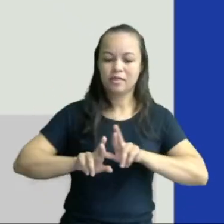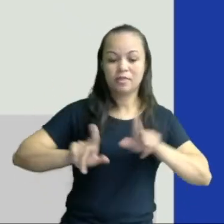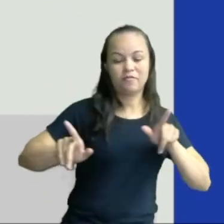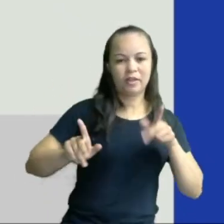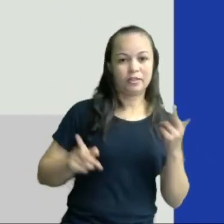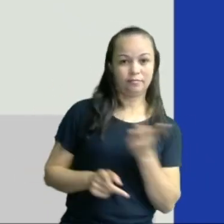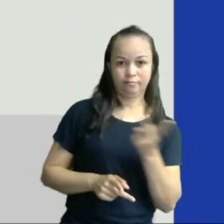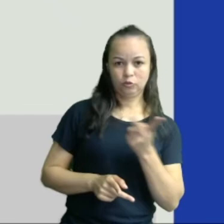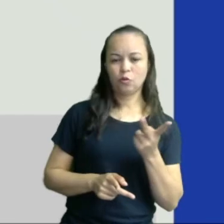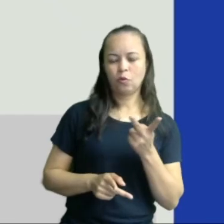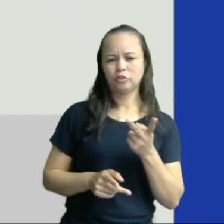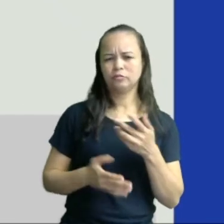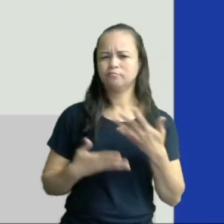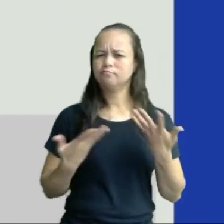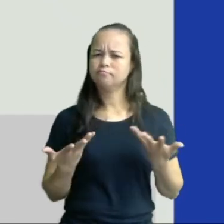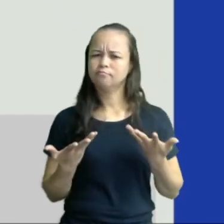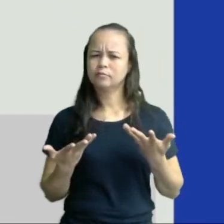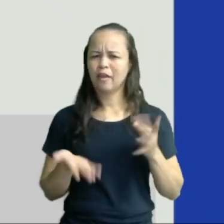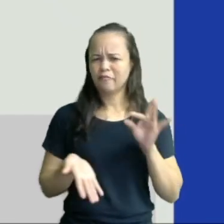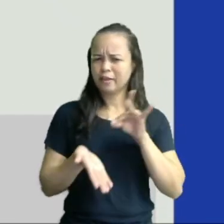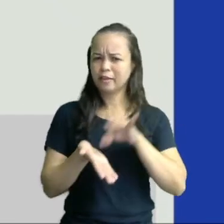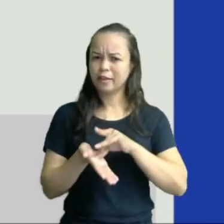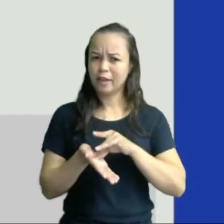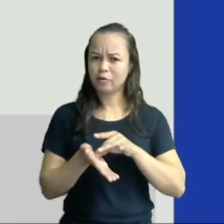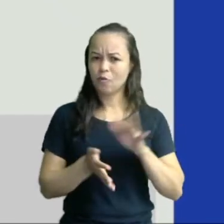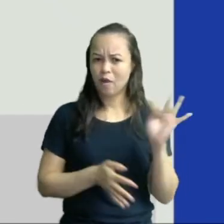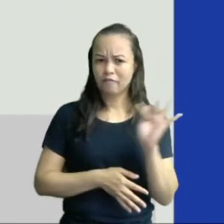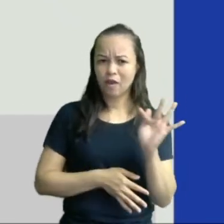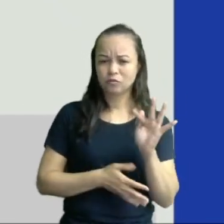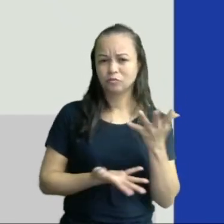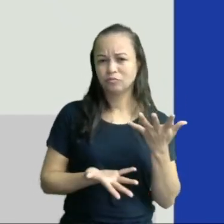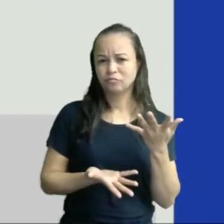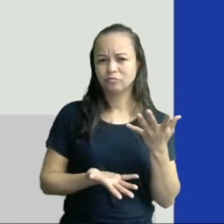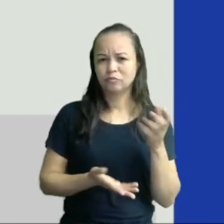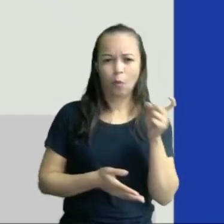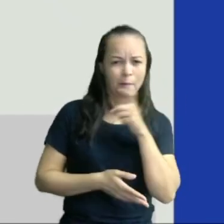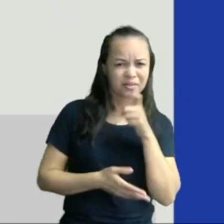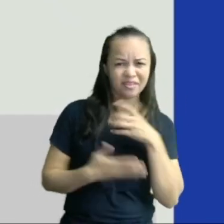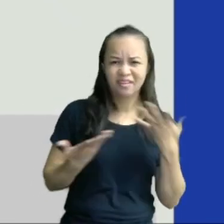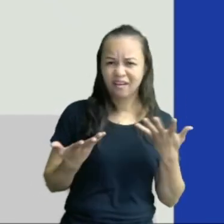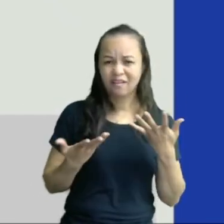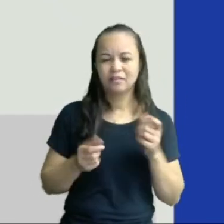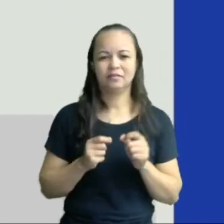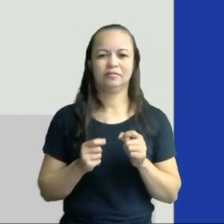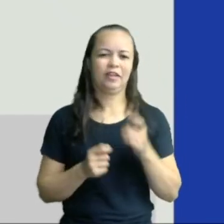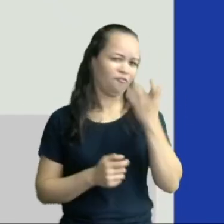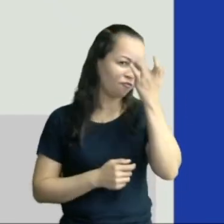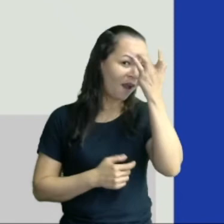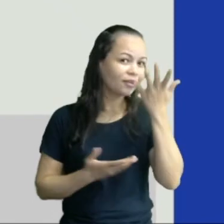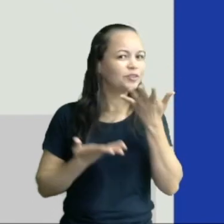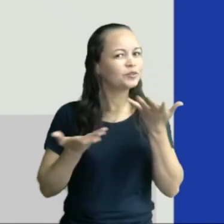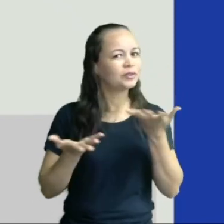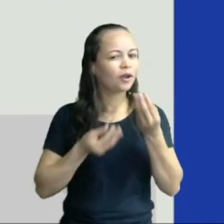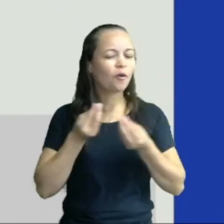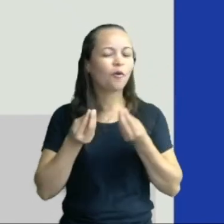e a cidade. Isso aí é verdadeiro ou é falso? Tá muito fácil essa, né, gente?